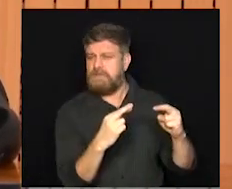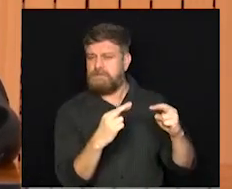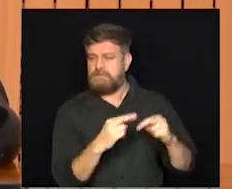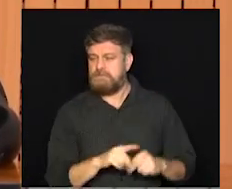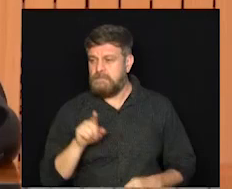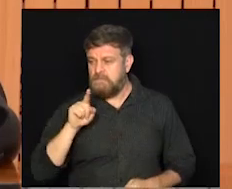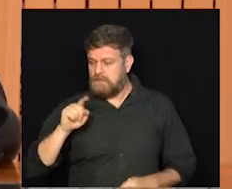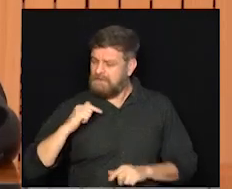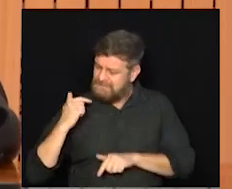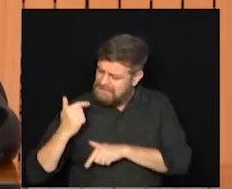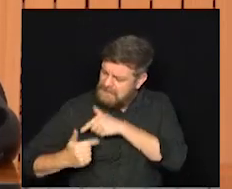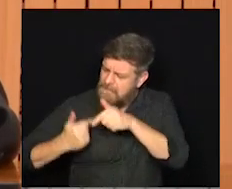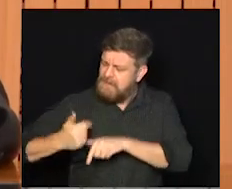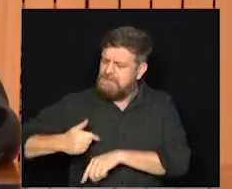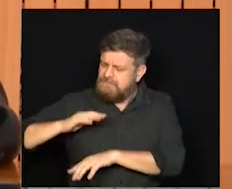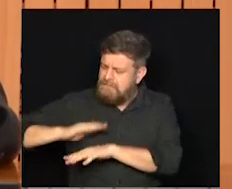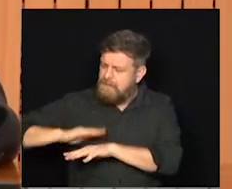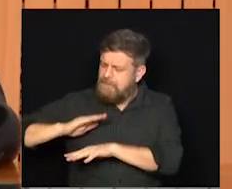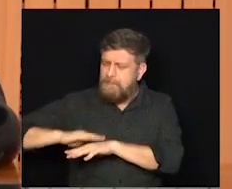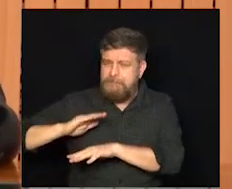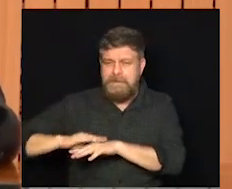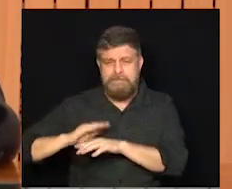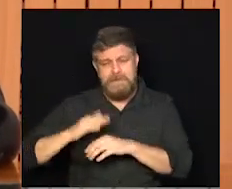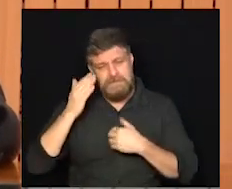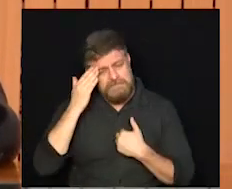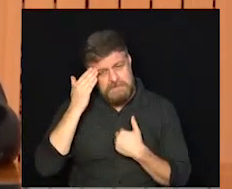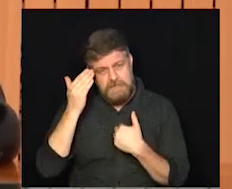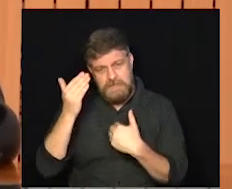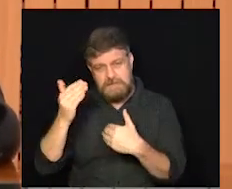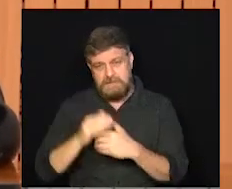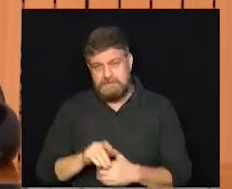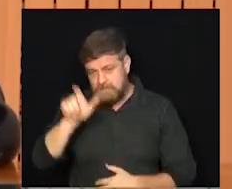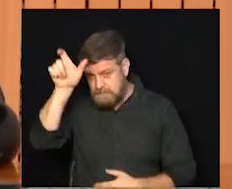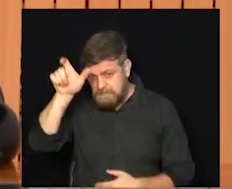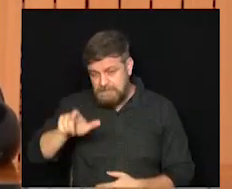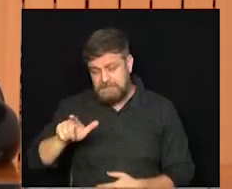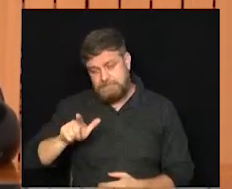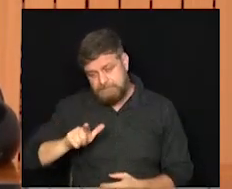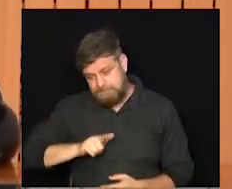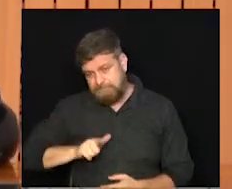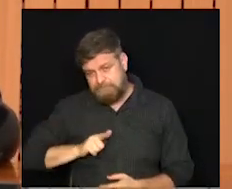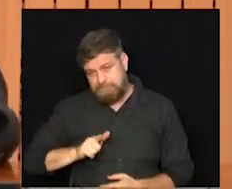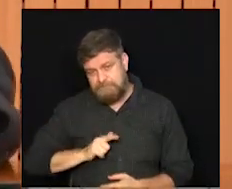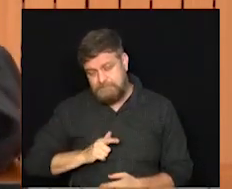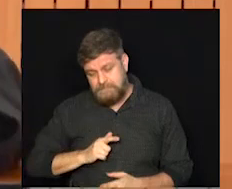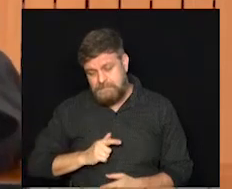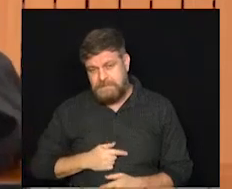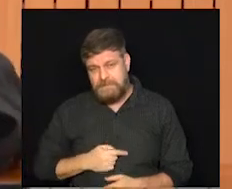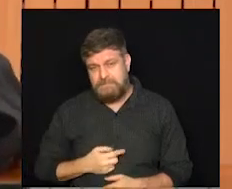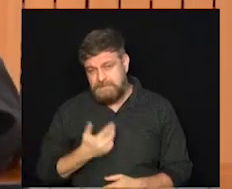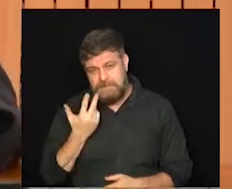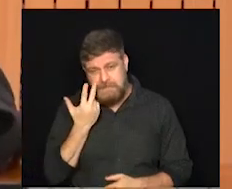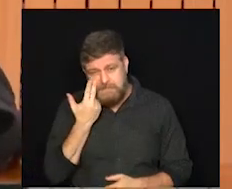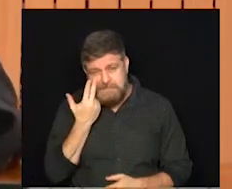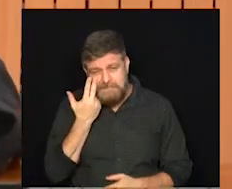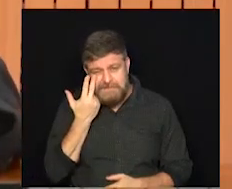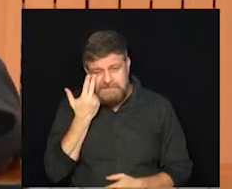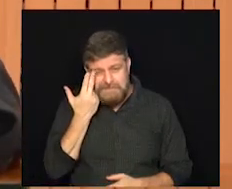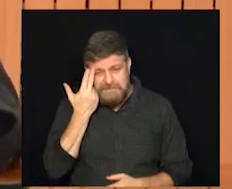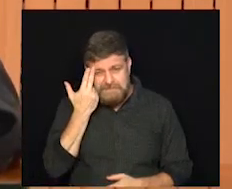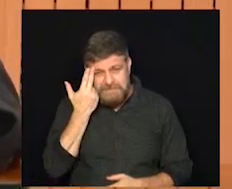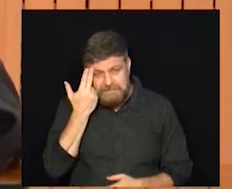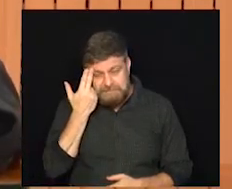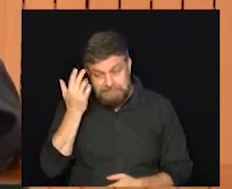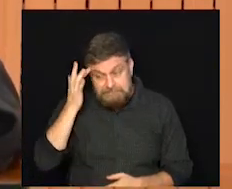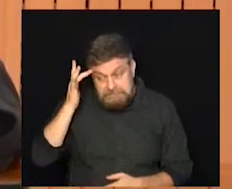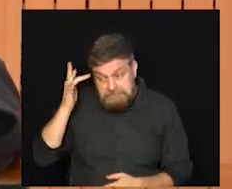né, com o trabalho como vereador. Te agradeço muito, mesmo com esta pequena cirurgia, aí, essa cirurgia, não sei se é